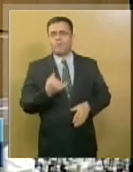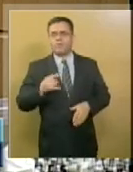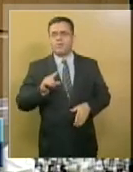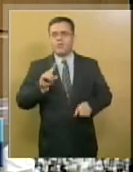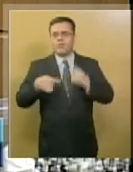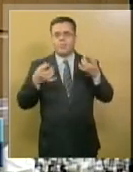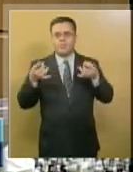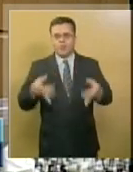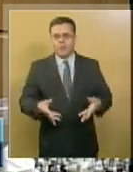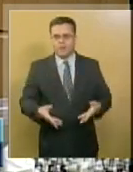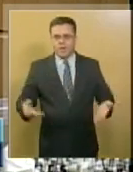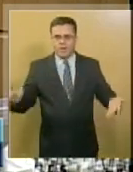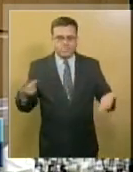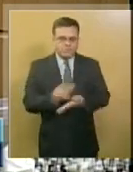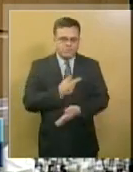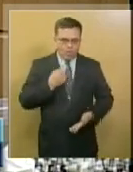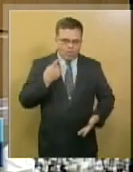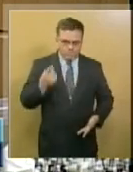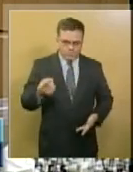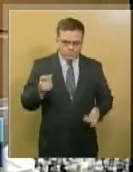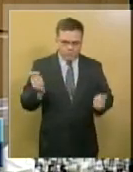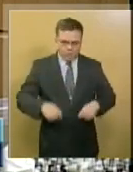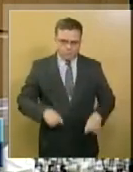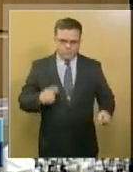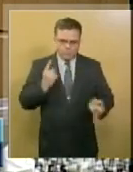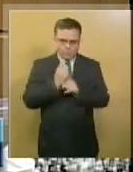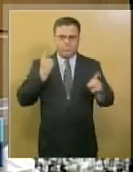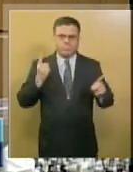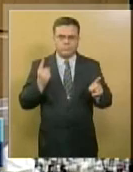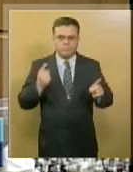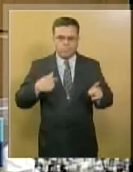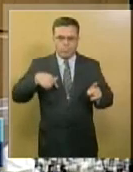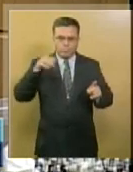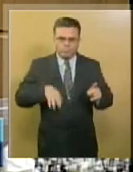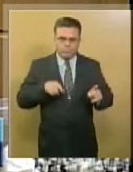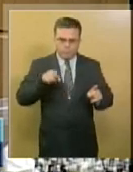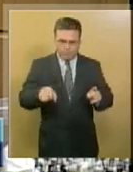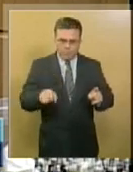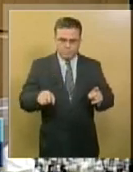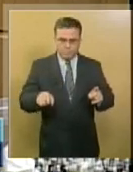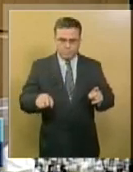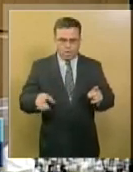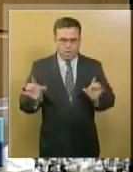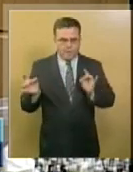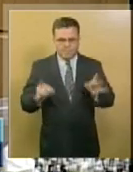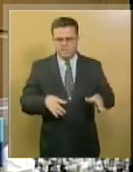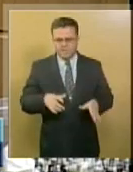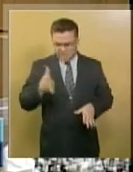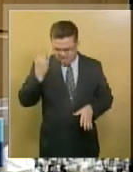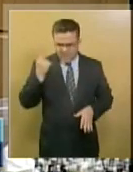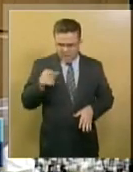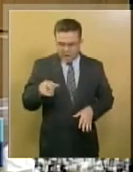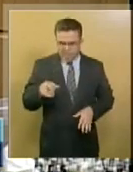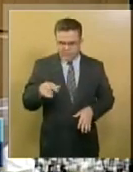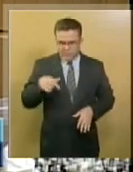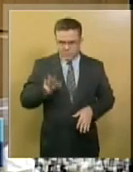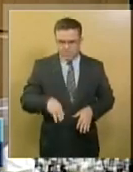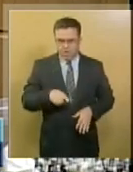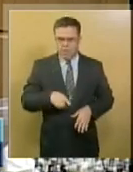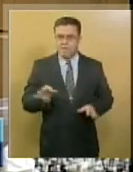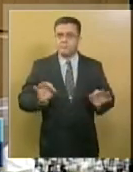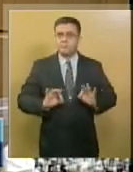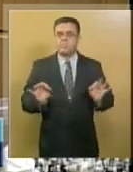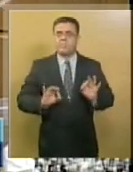se envolvem num acidente, tem como identificar o algoz, a pessoa que realmente cometeu o crime, tanto contra o animal quanto contra nós?